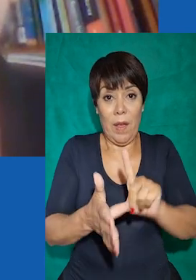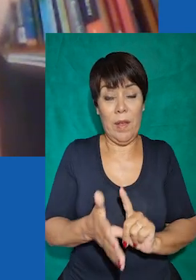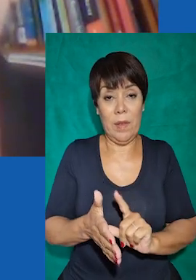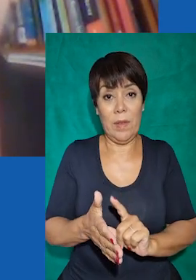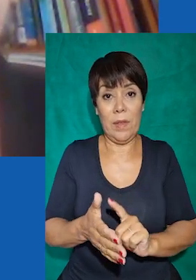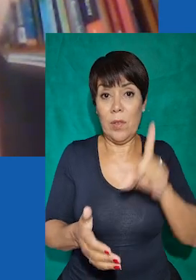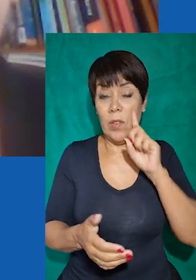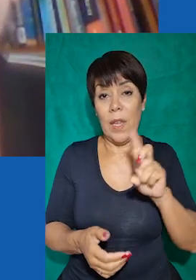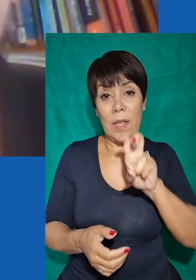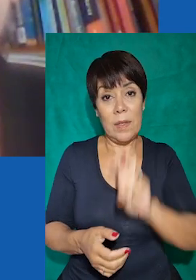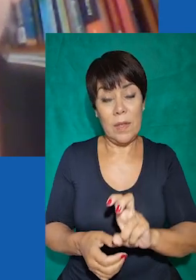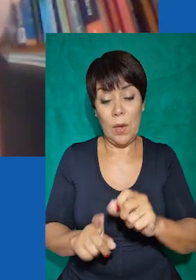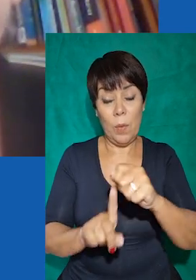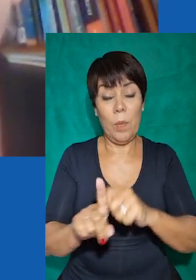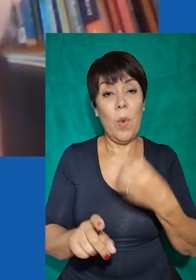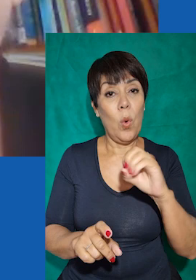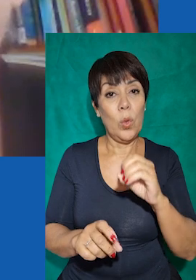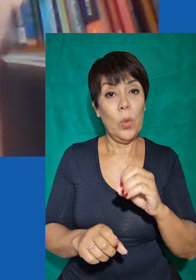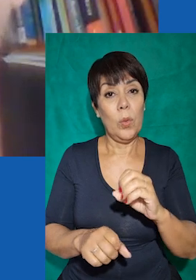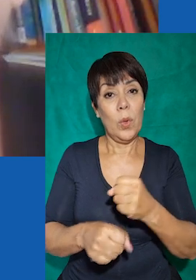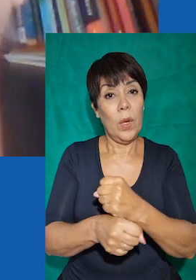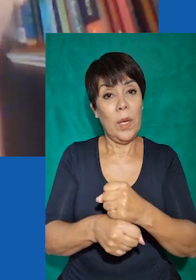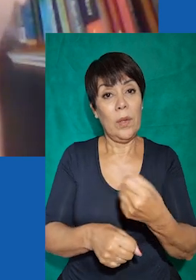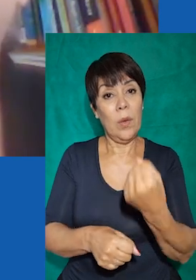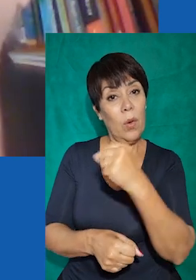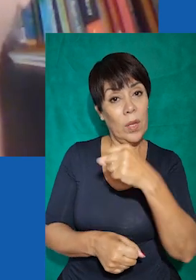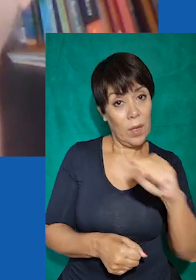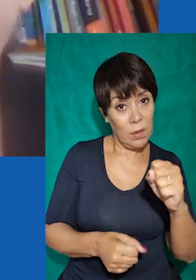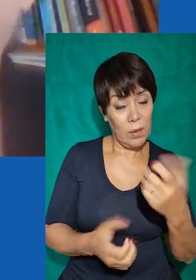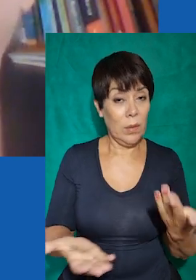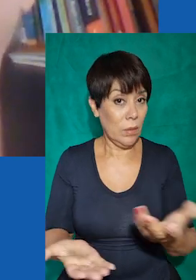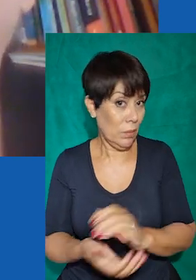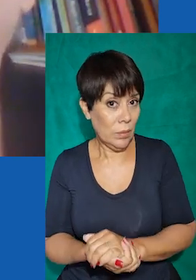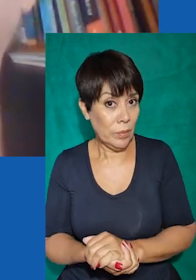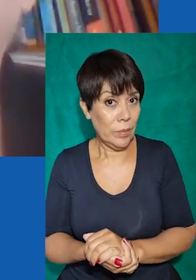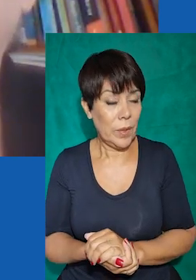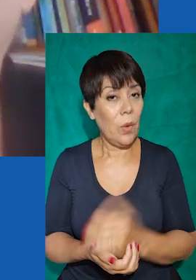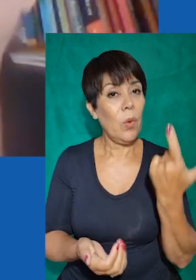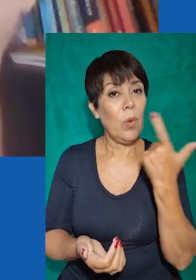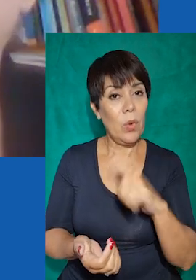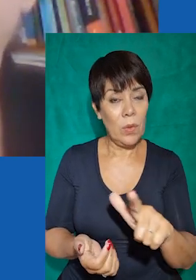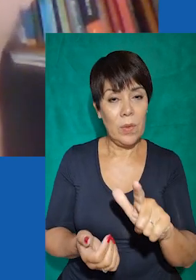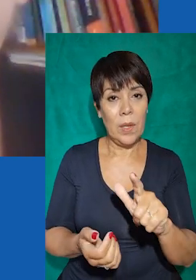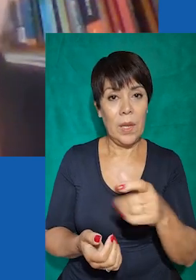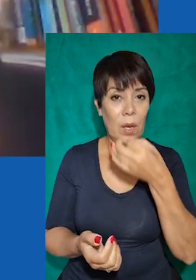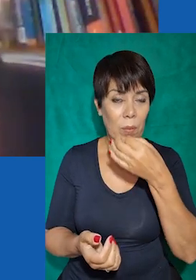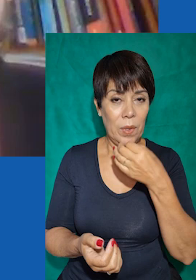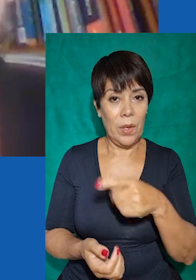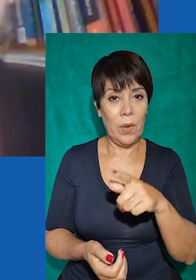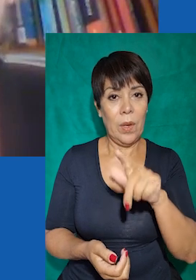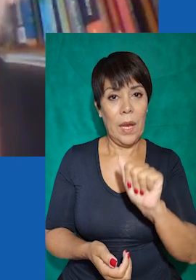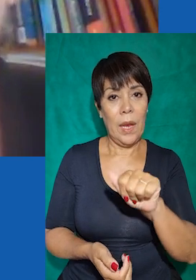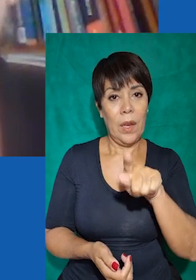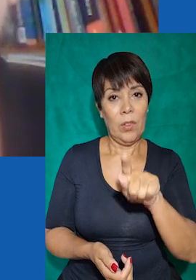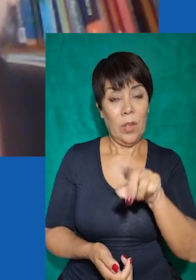de 88, tá certo? E conseguiram um parecer da AGU, já logo